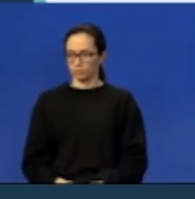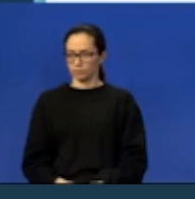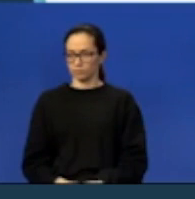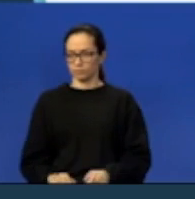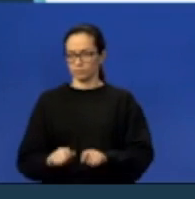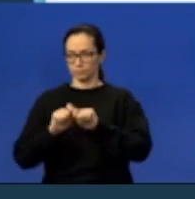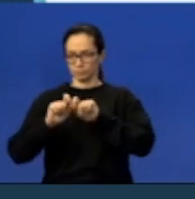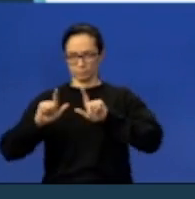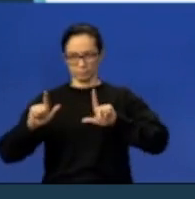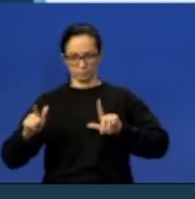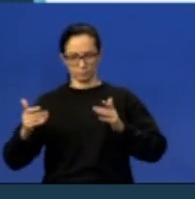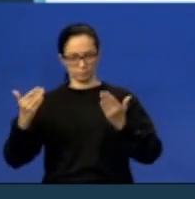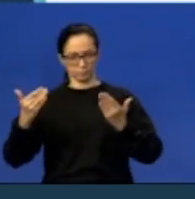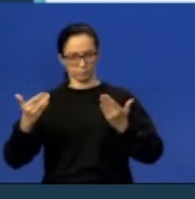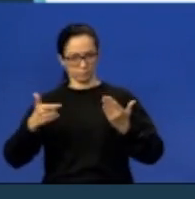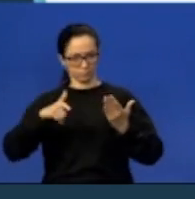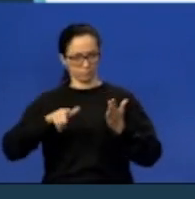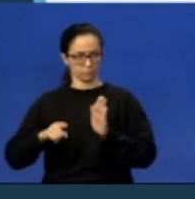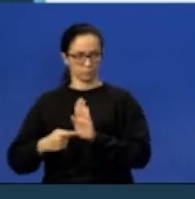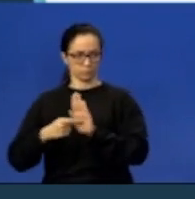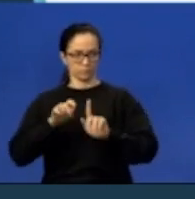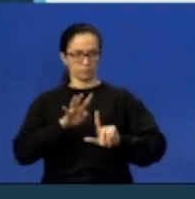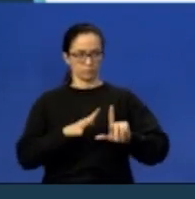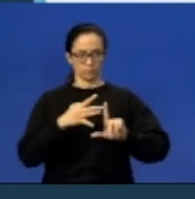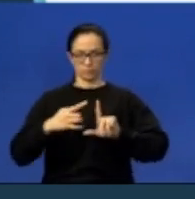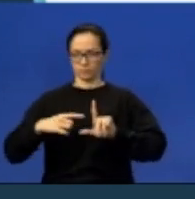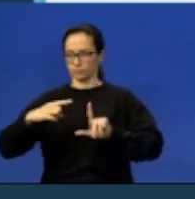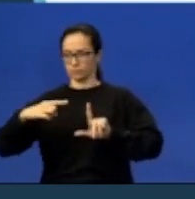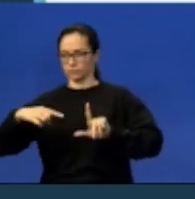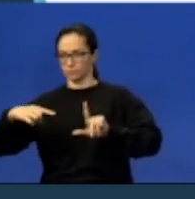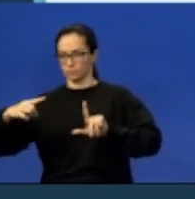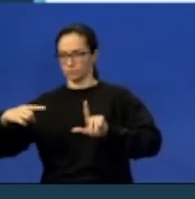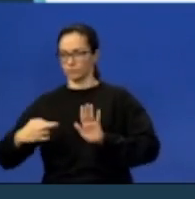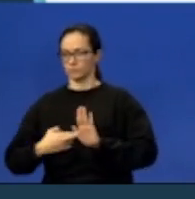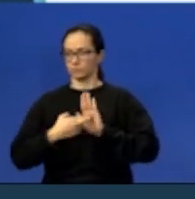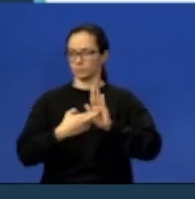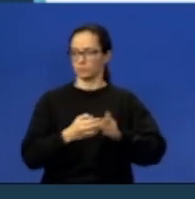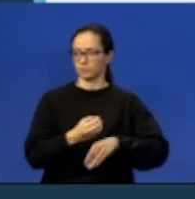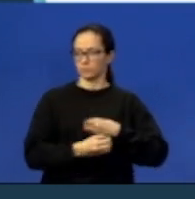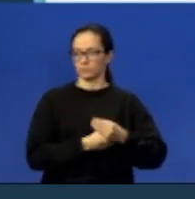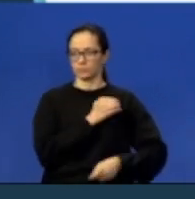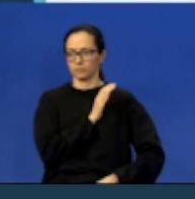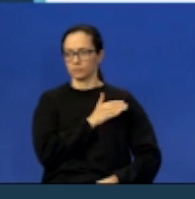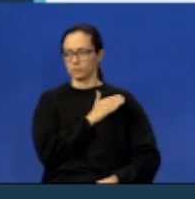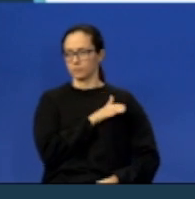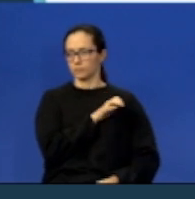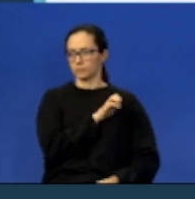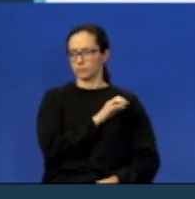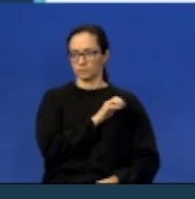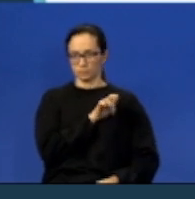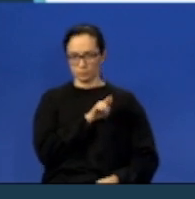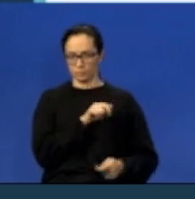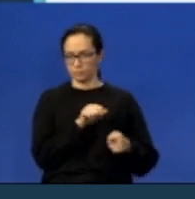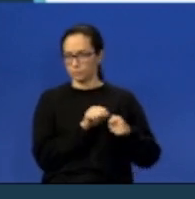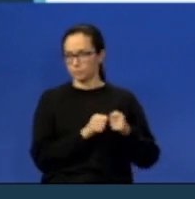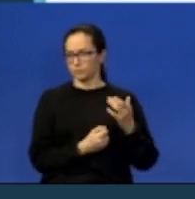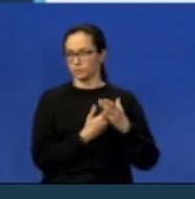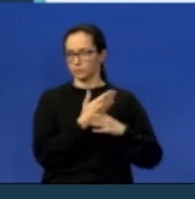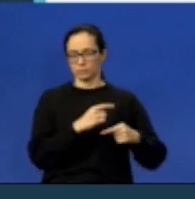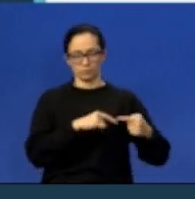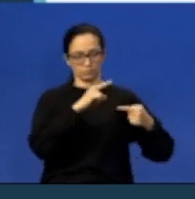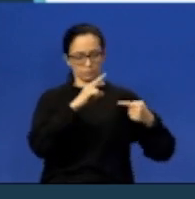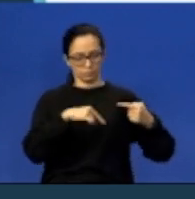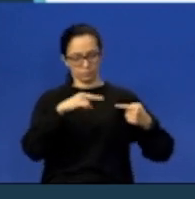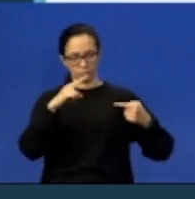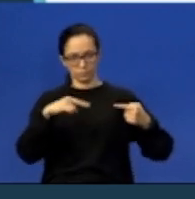figura abaixo, né, como vocês podem observar aqui no slide, ela representa traçados de um eletrocardiograma, né, e com base nos eventos que